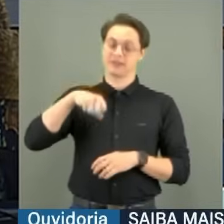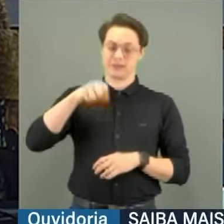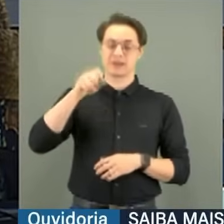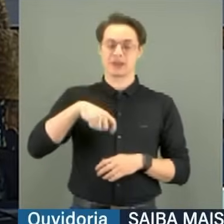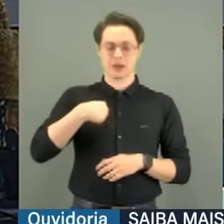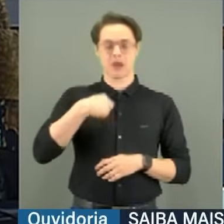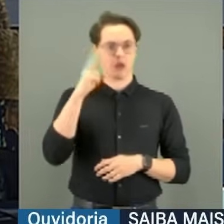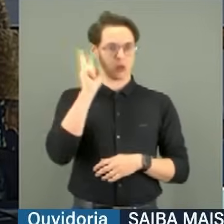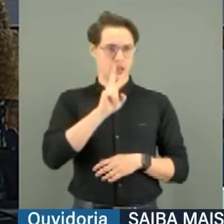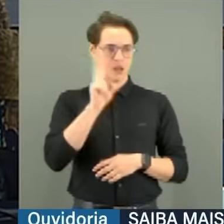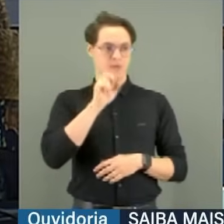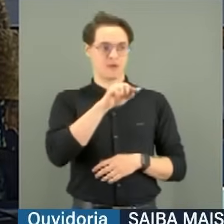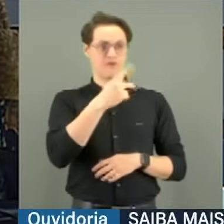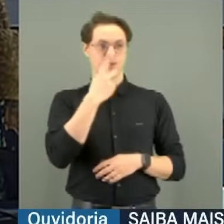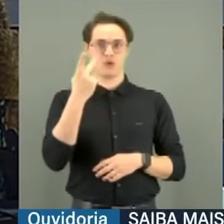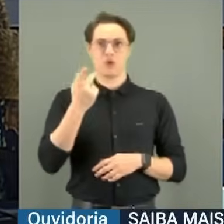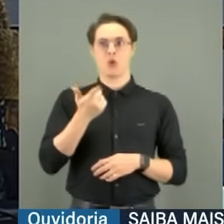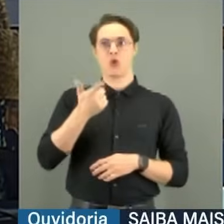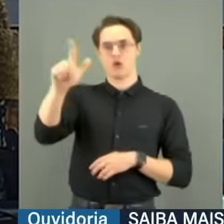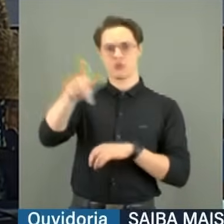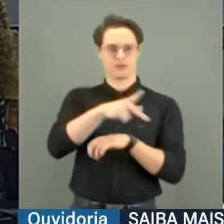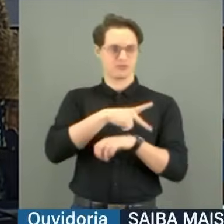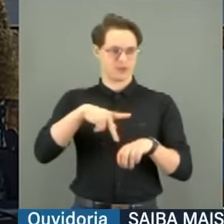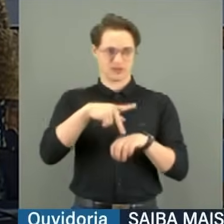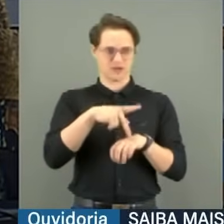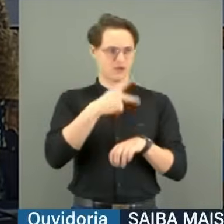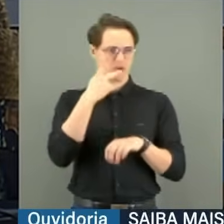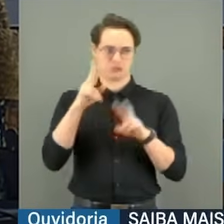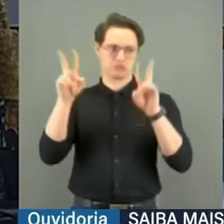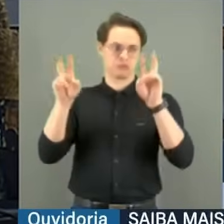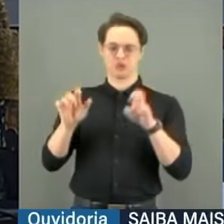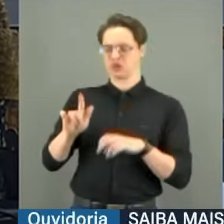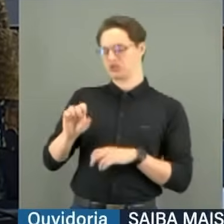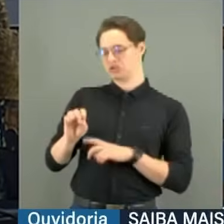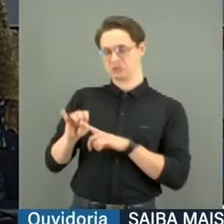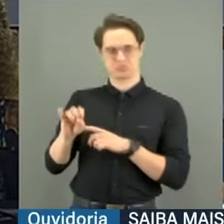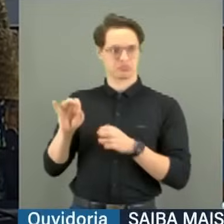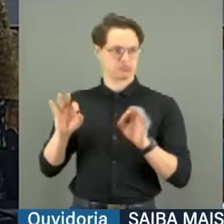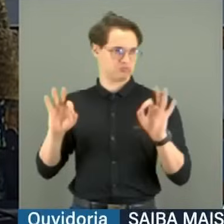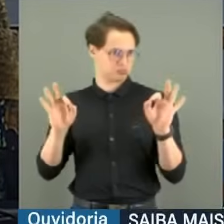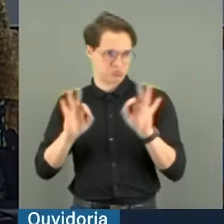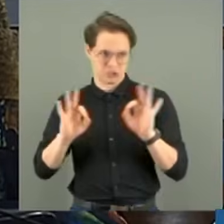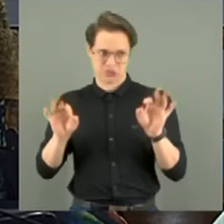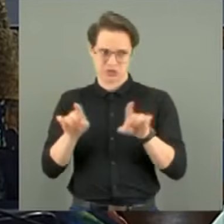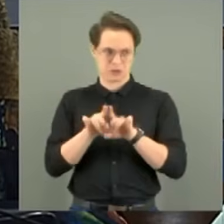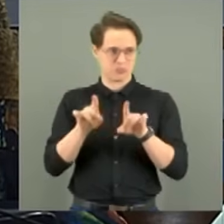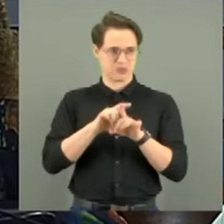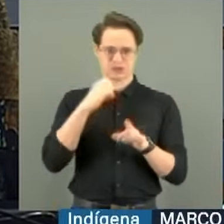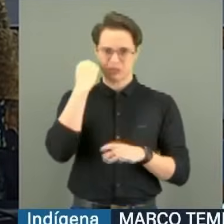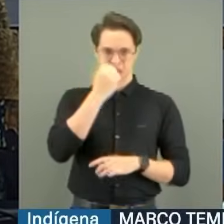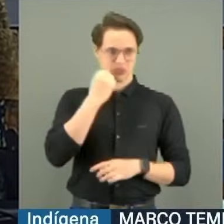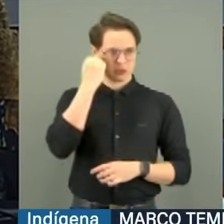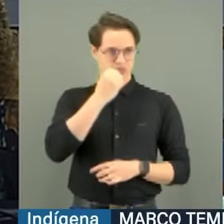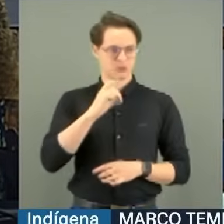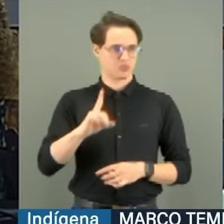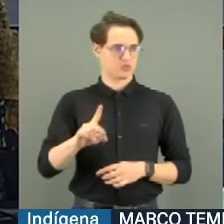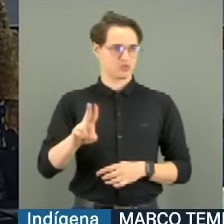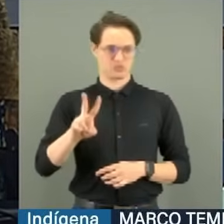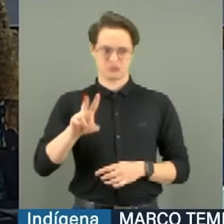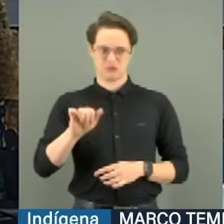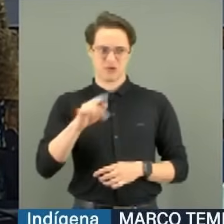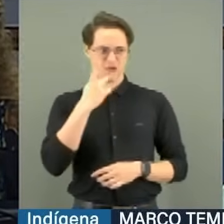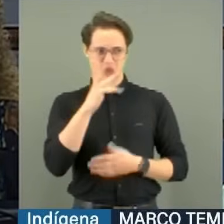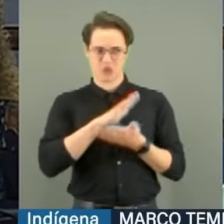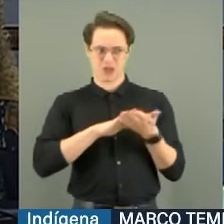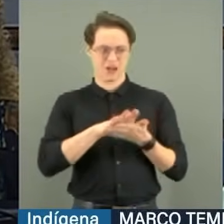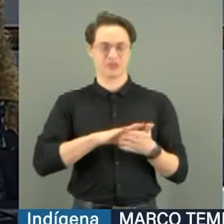apenas agentes de outro país. Ele não falou sobre o GSI ou sobre o então senador Marcos Duval.